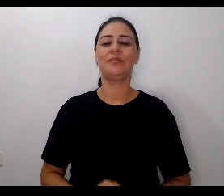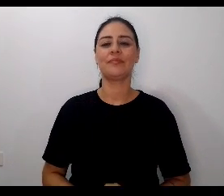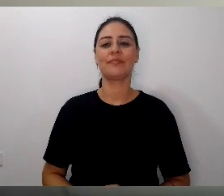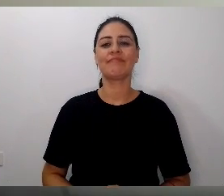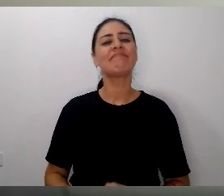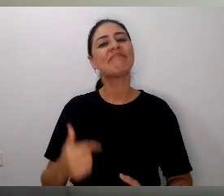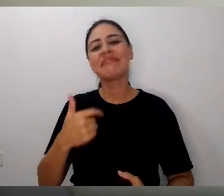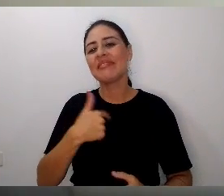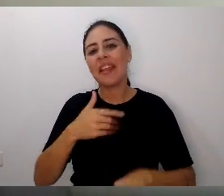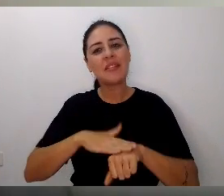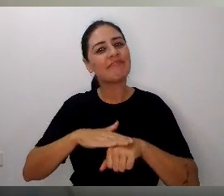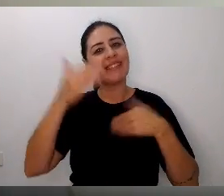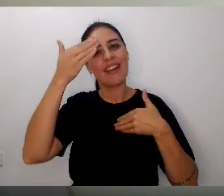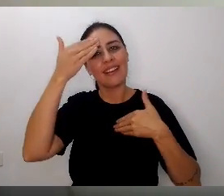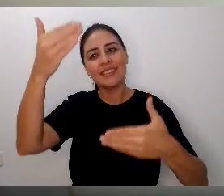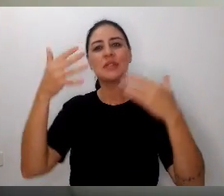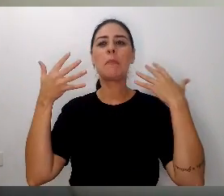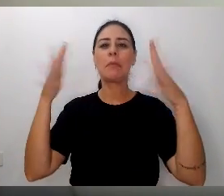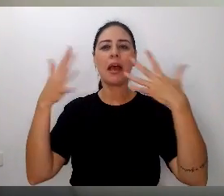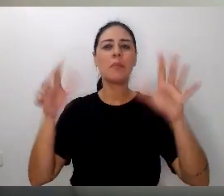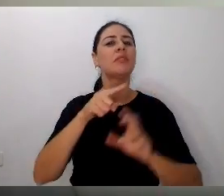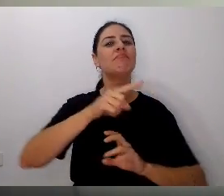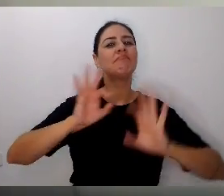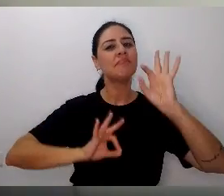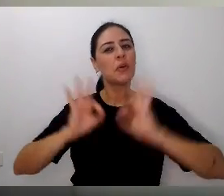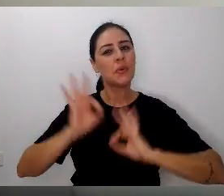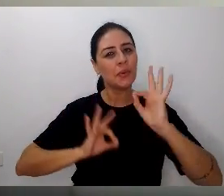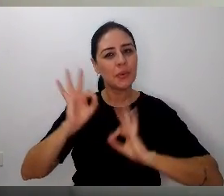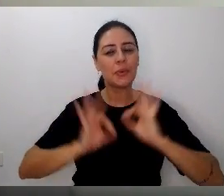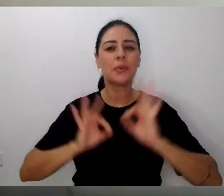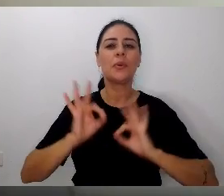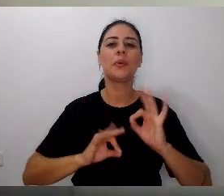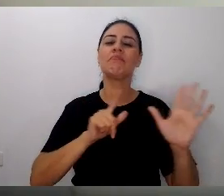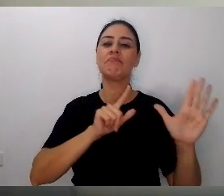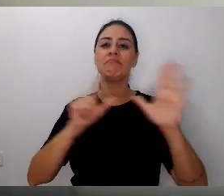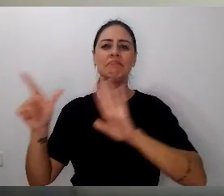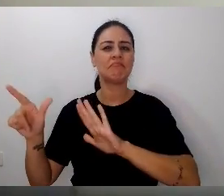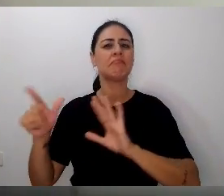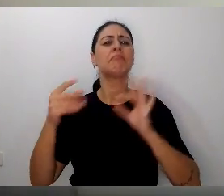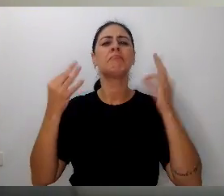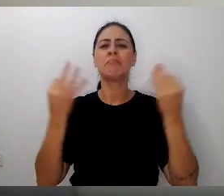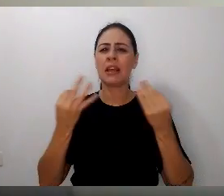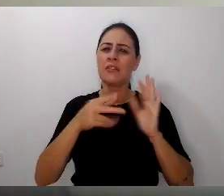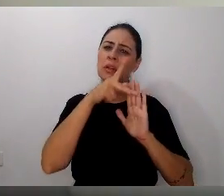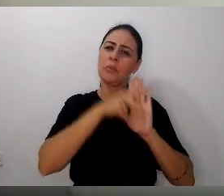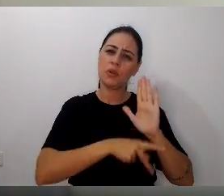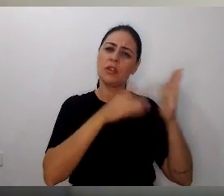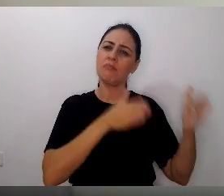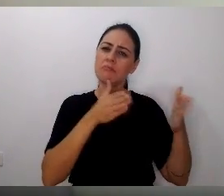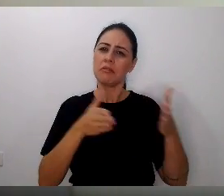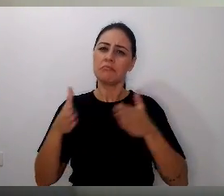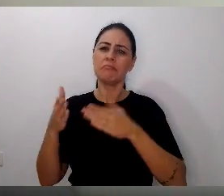Eu que agradeço e parabenizo vocês pela organização, né? Um evento muito bem construído, muito bem conduzido, com